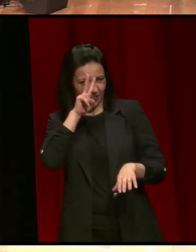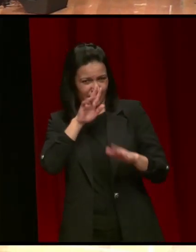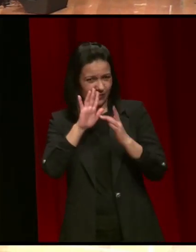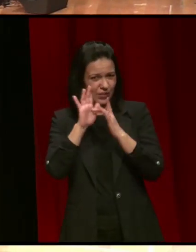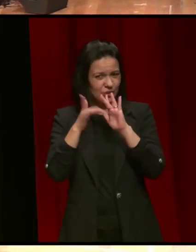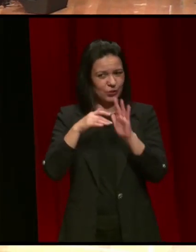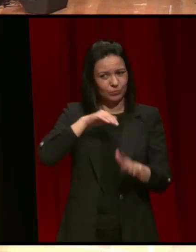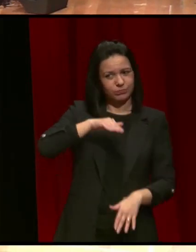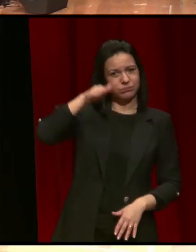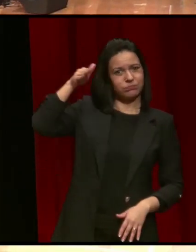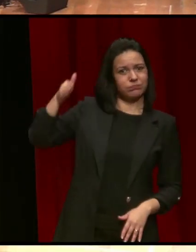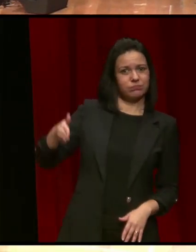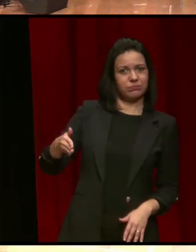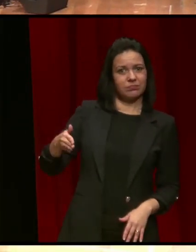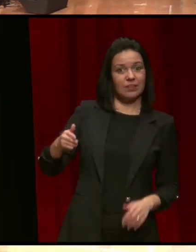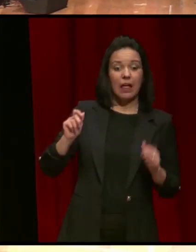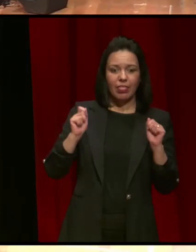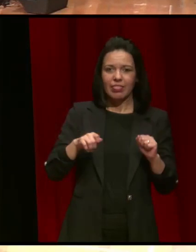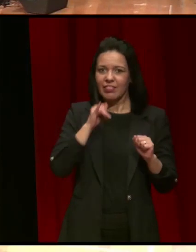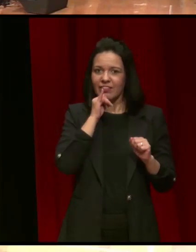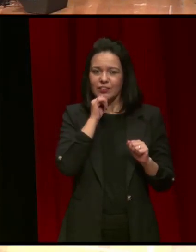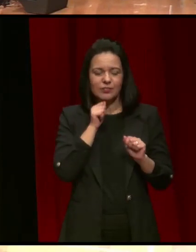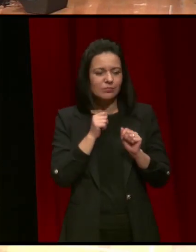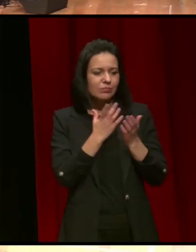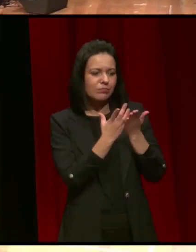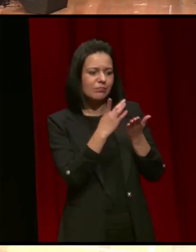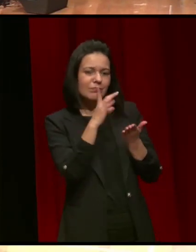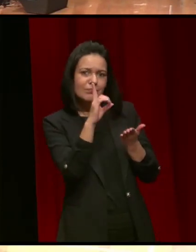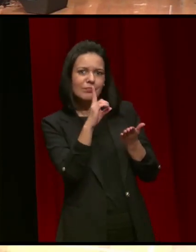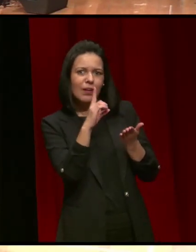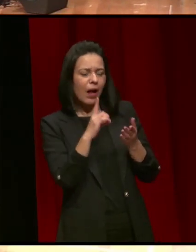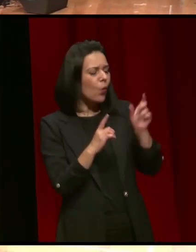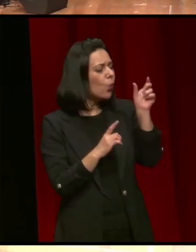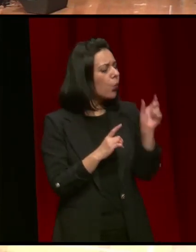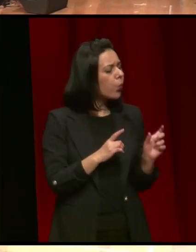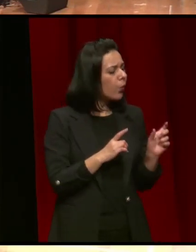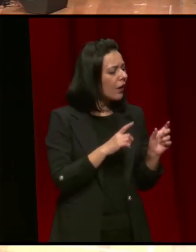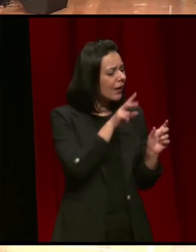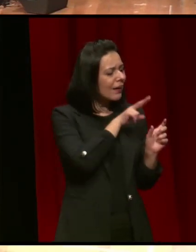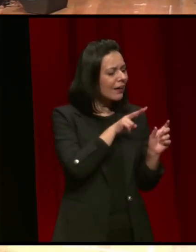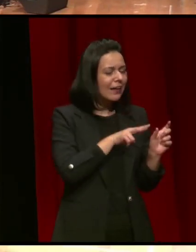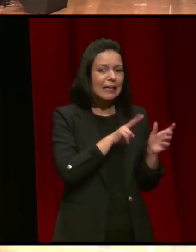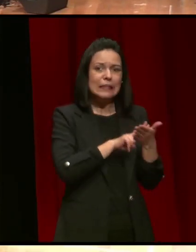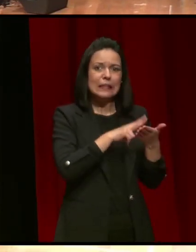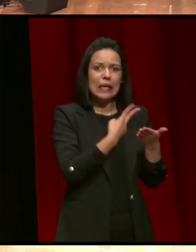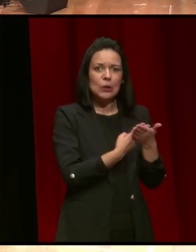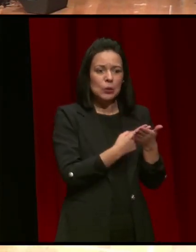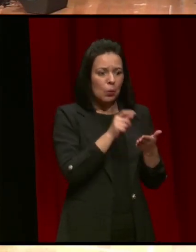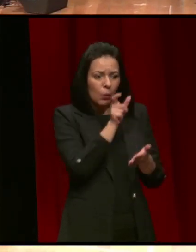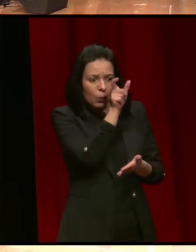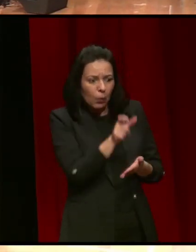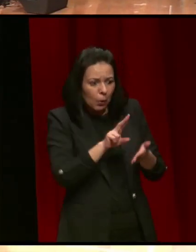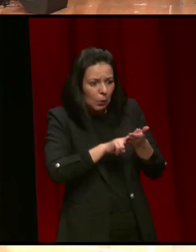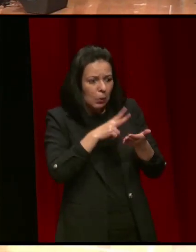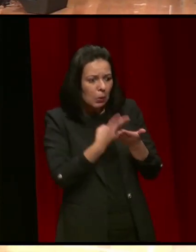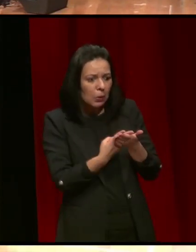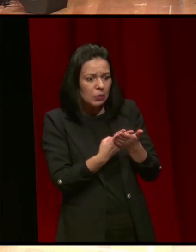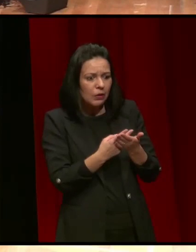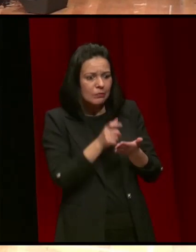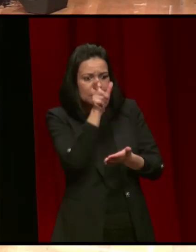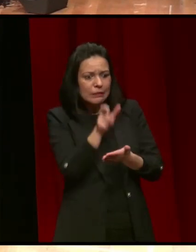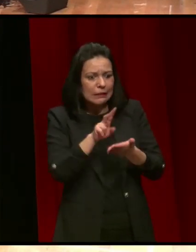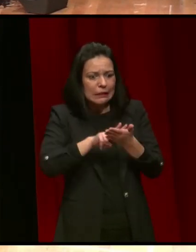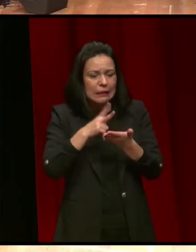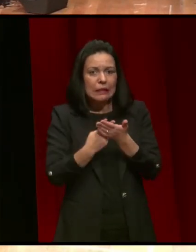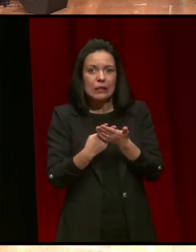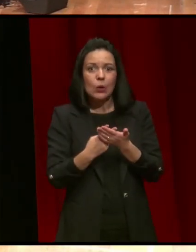lê numa coluna uma tradução, lê na outra tradução, na outra e na outra, você leu cinco vezes o